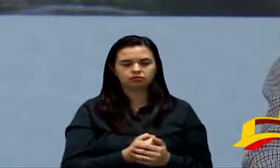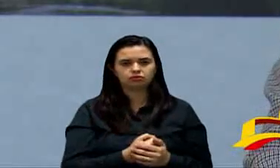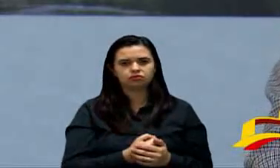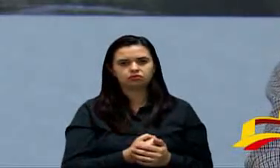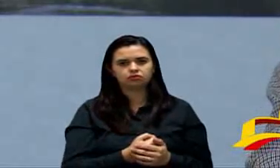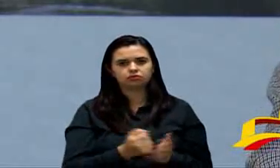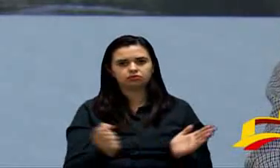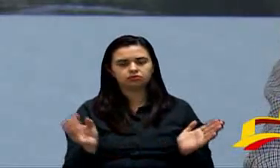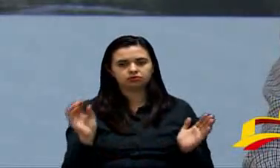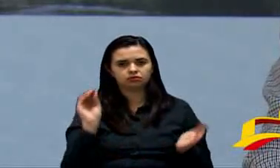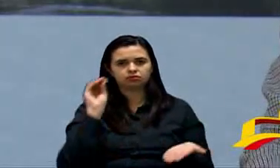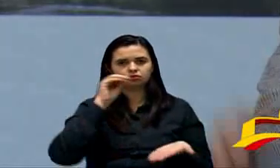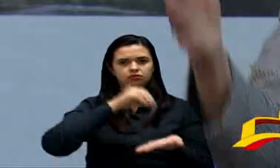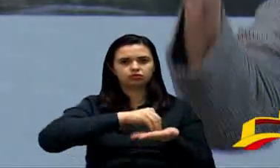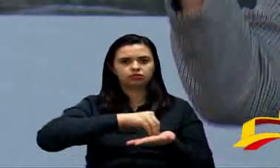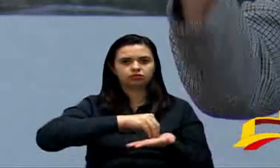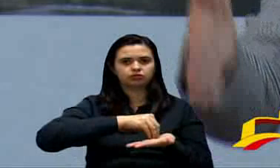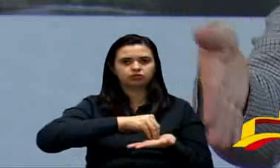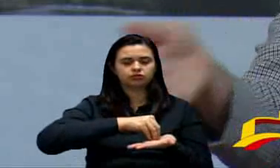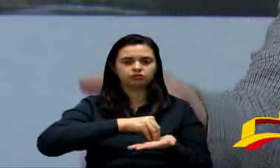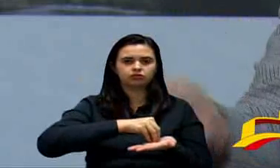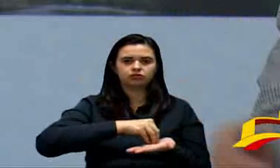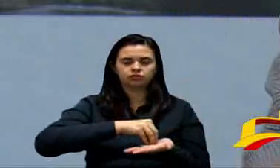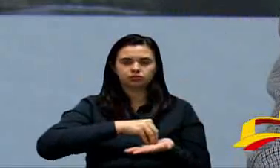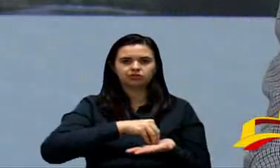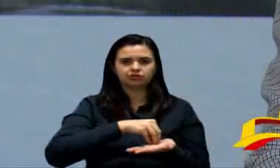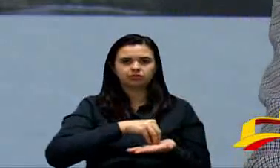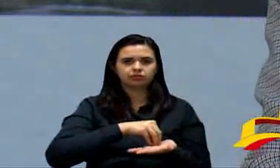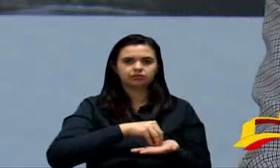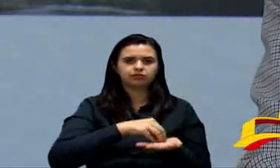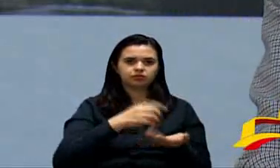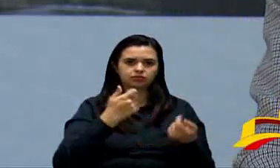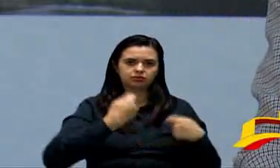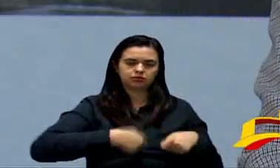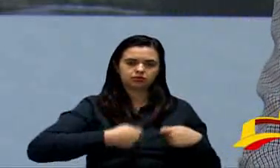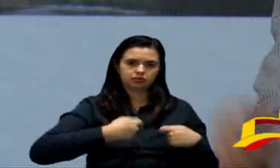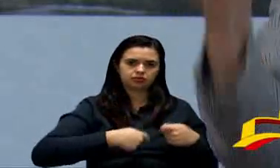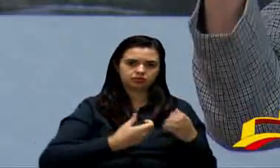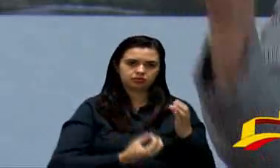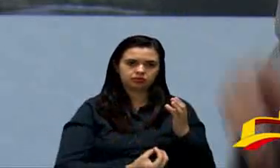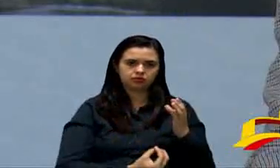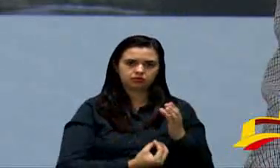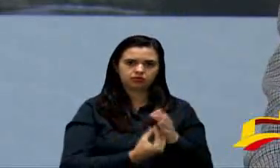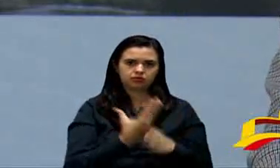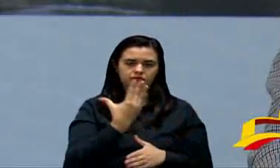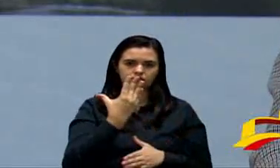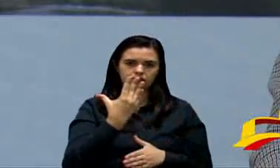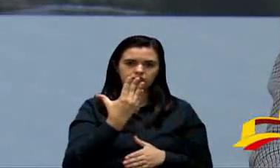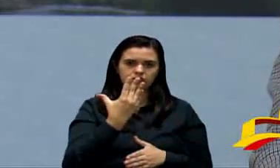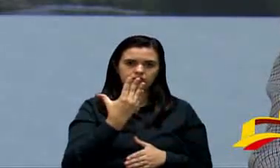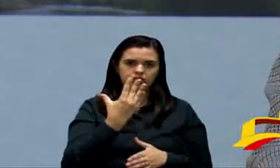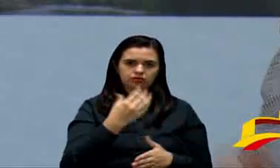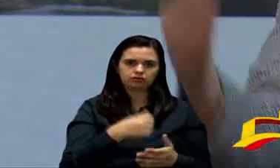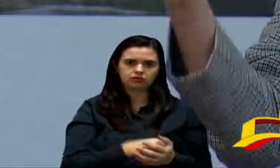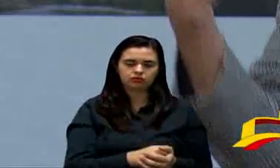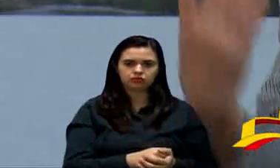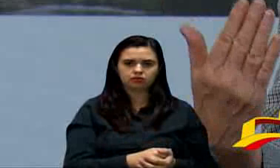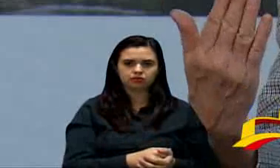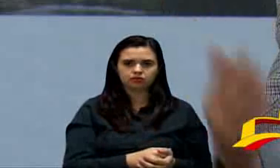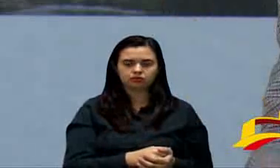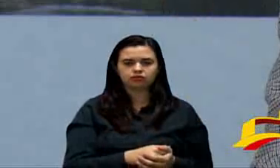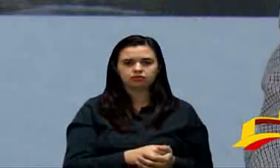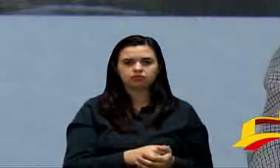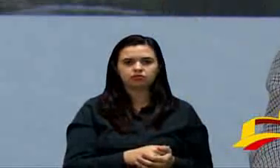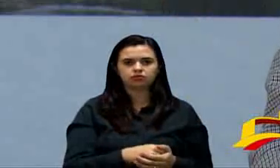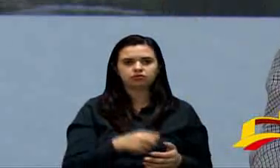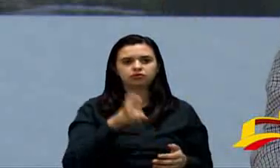o primeiro Marco onde deveria ter sido da fundação da cidade de Sorocaba, não aqui com a construção do Mosteiro de São Bento. Foi